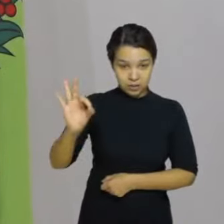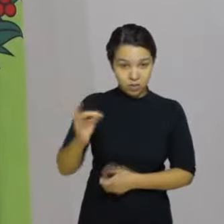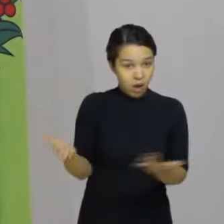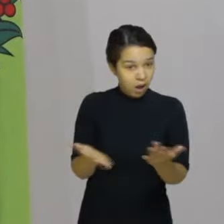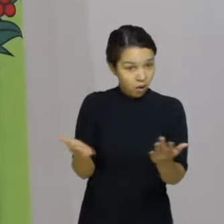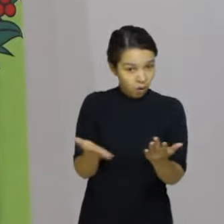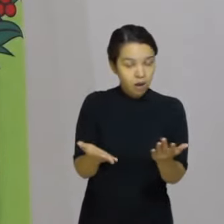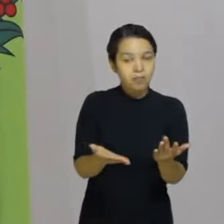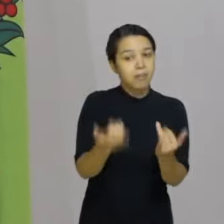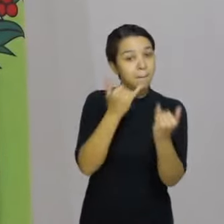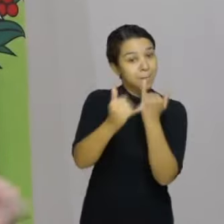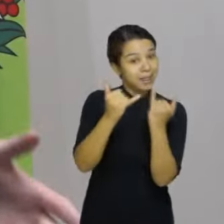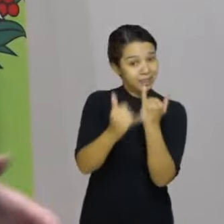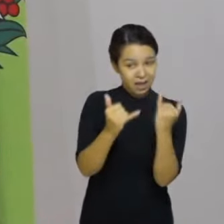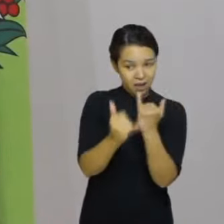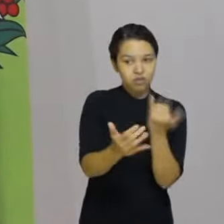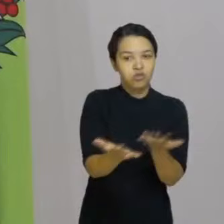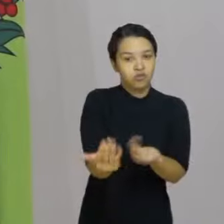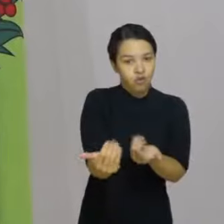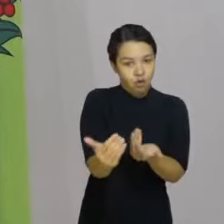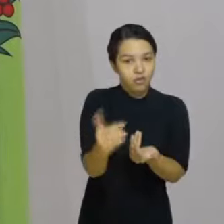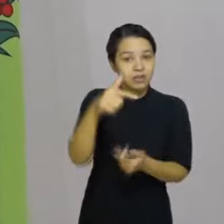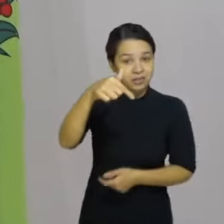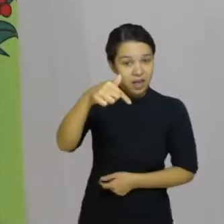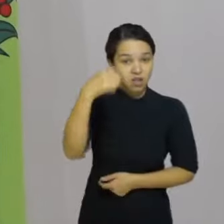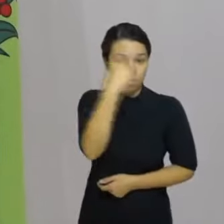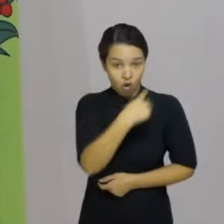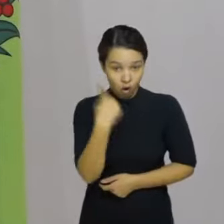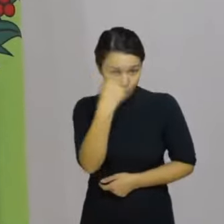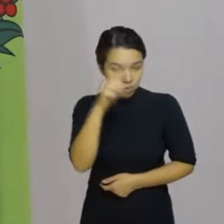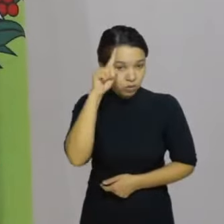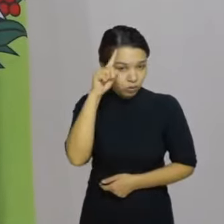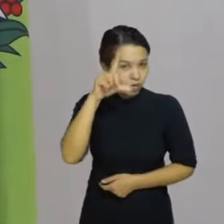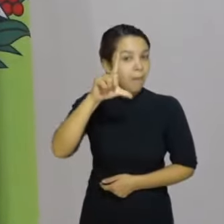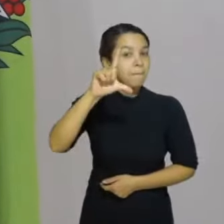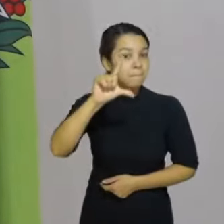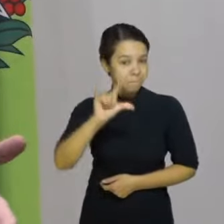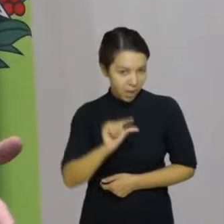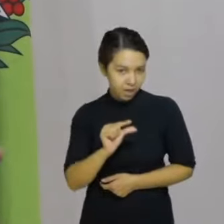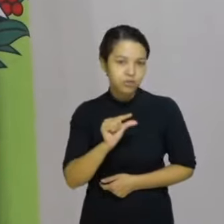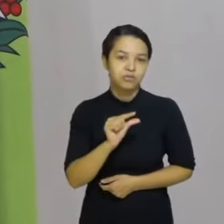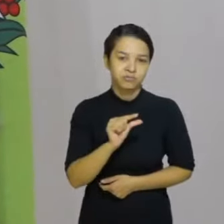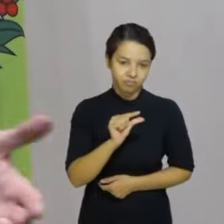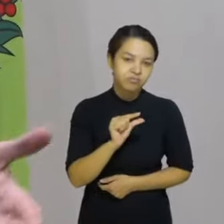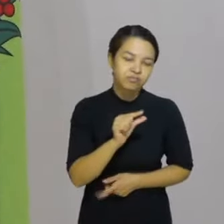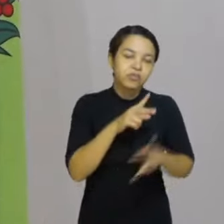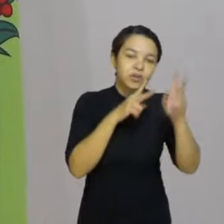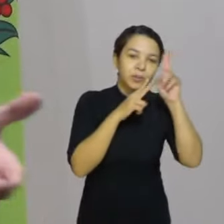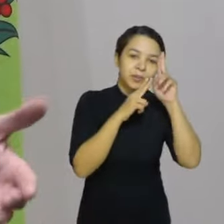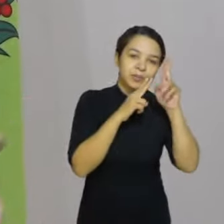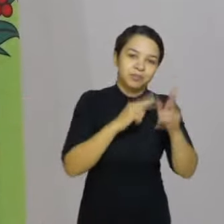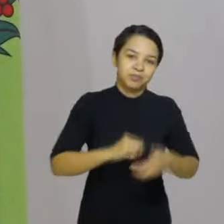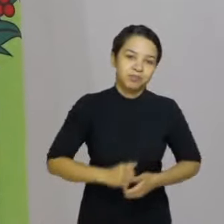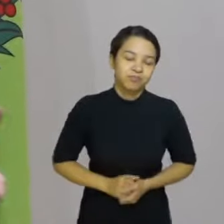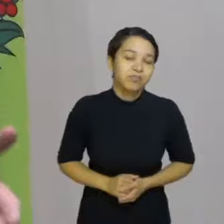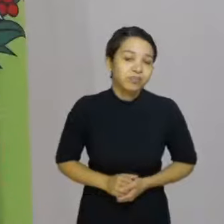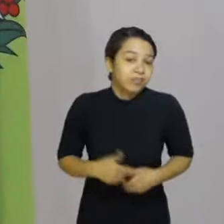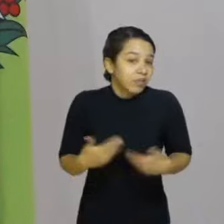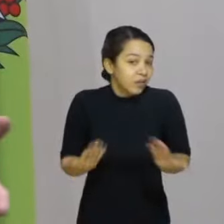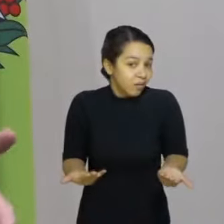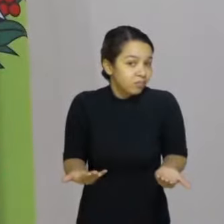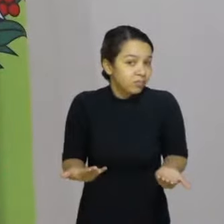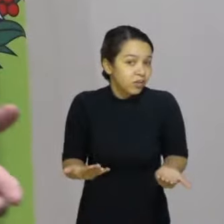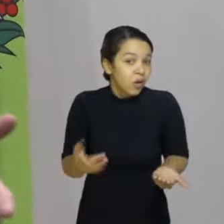dos adolescentes já dormem menos que 7 horas por dia. E aí é uma questão, né, de lógica. O dia tem